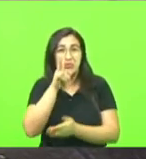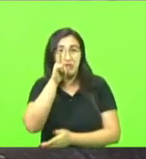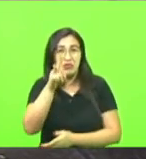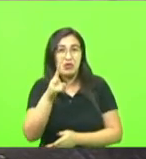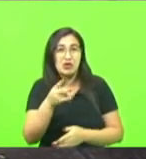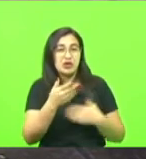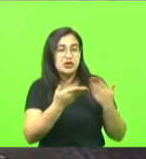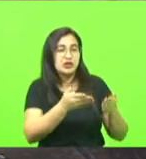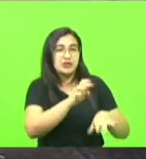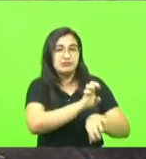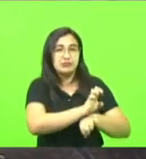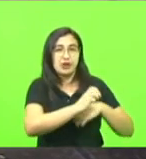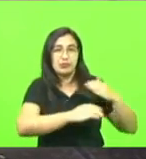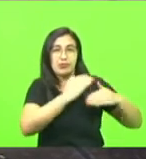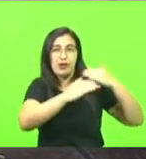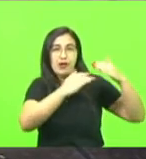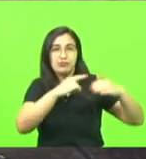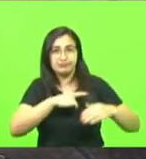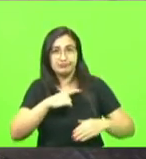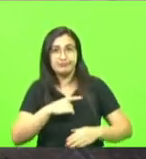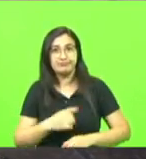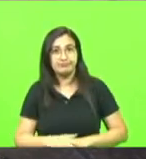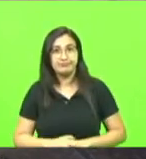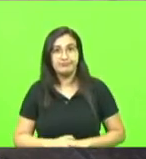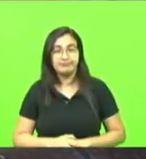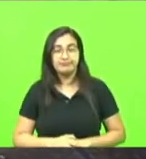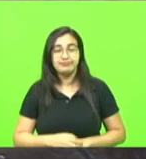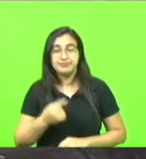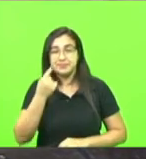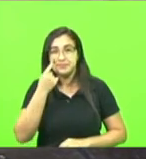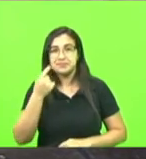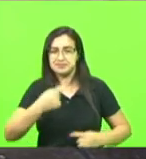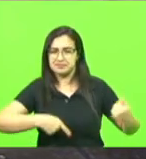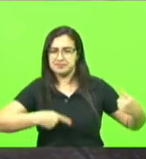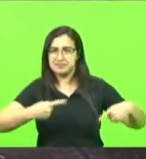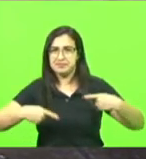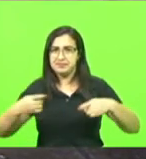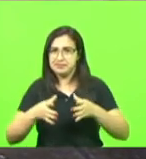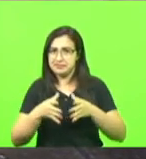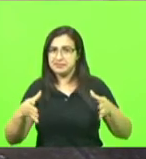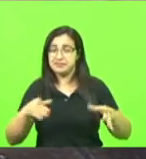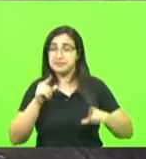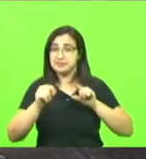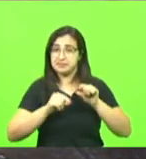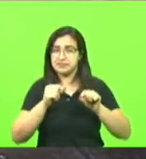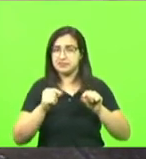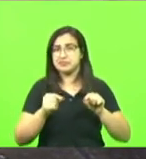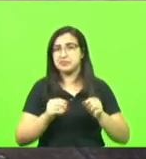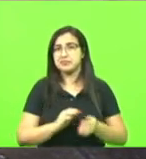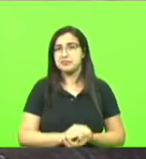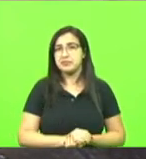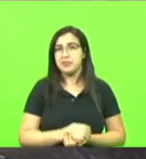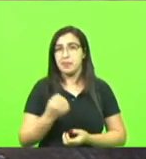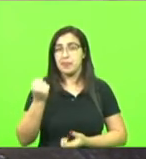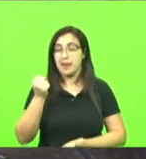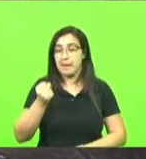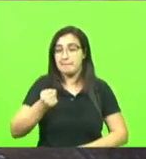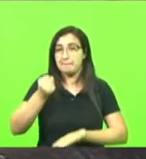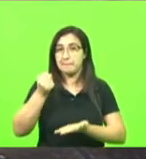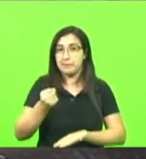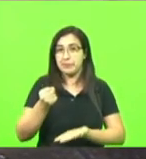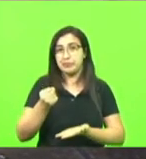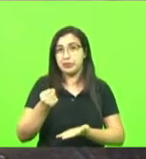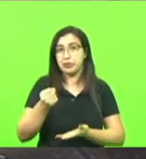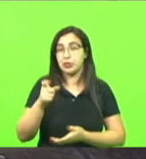prospera. Recentemente, nós vimos uma grande discussão sobre Bolsa Família. Uma discussão